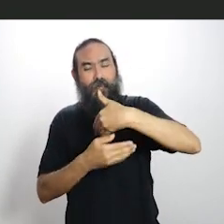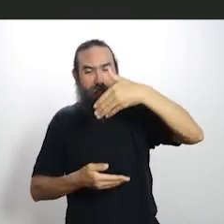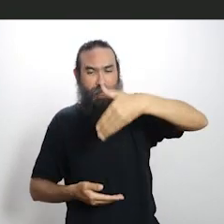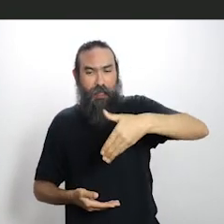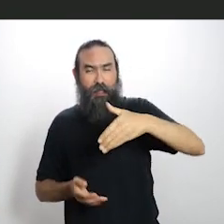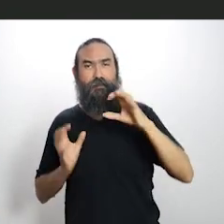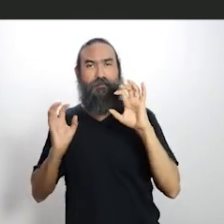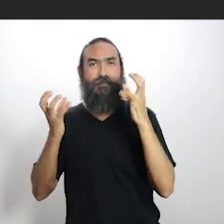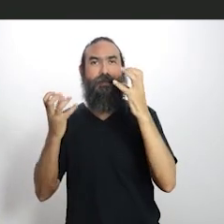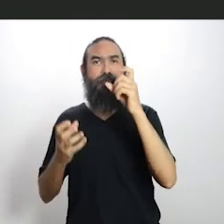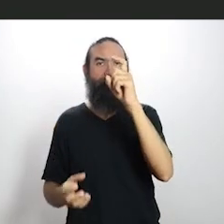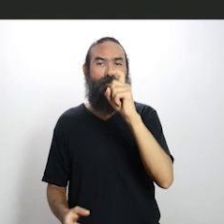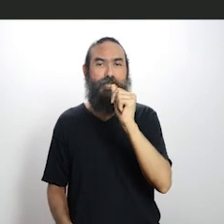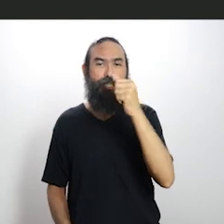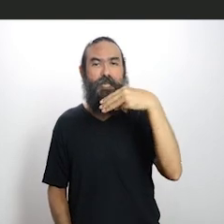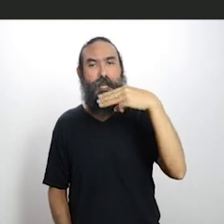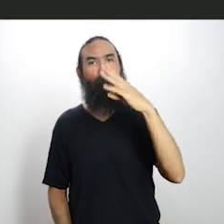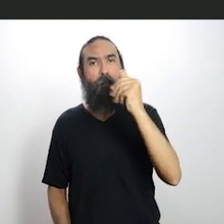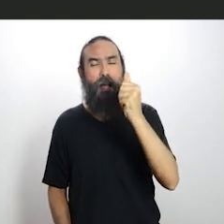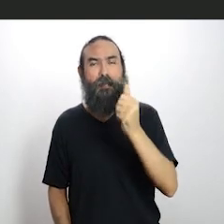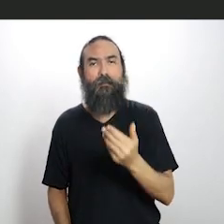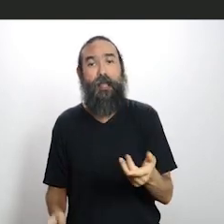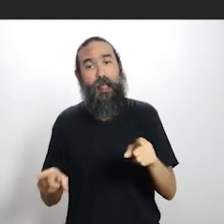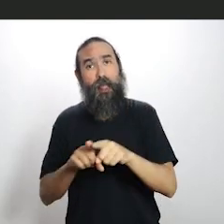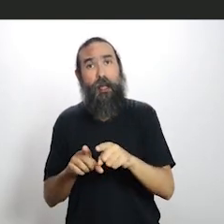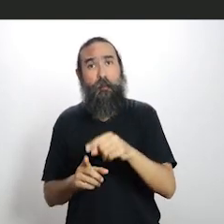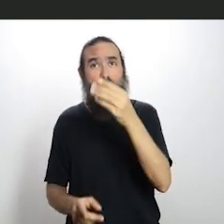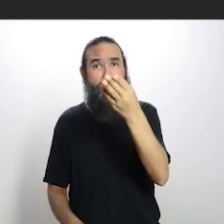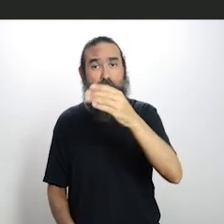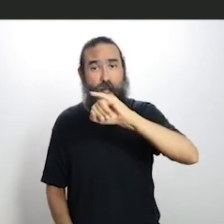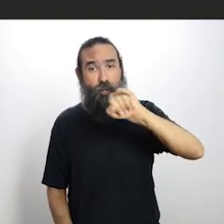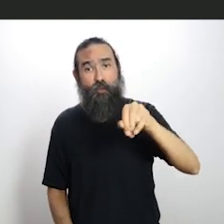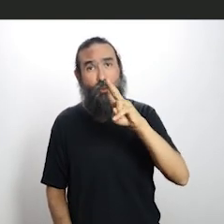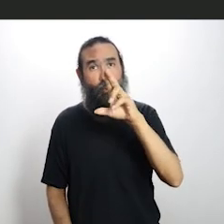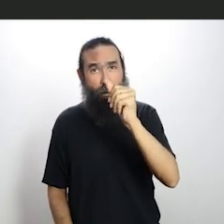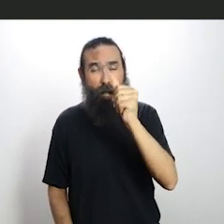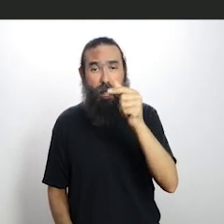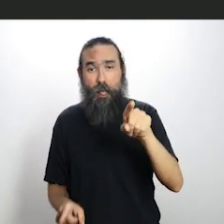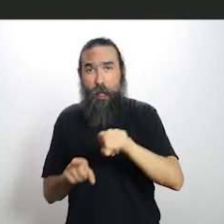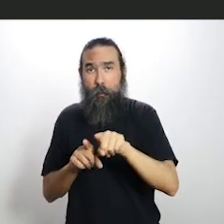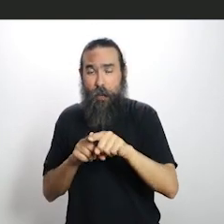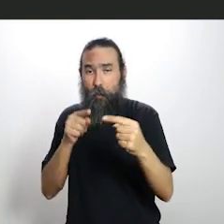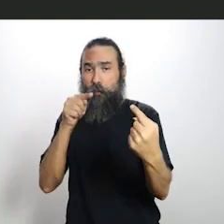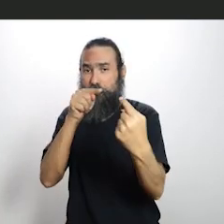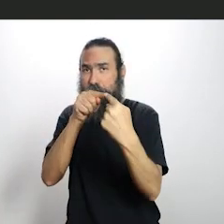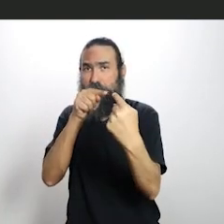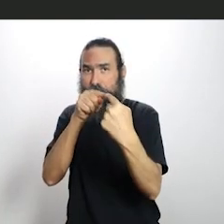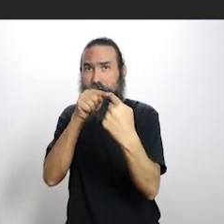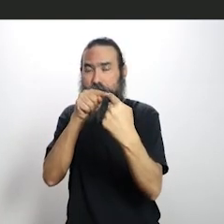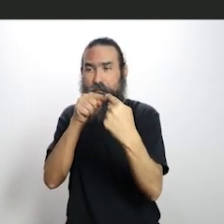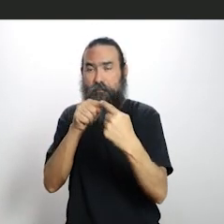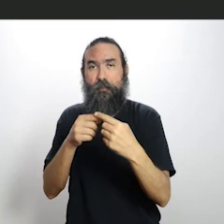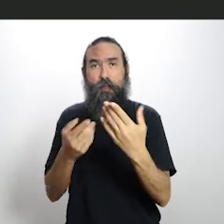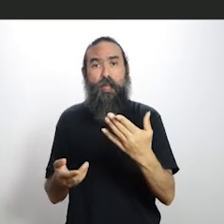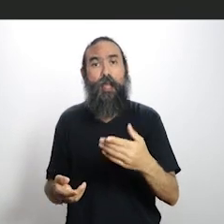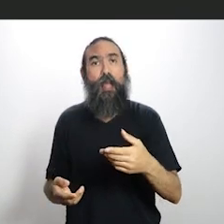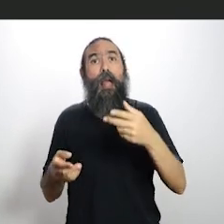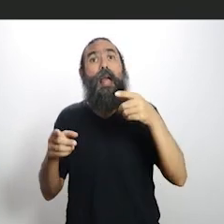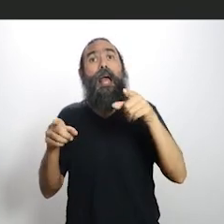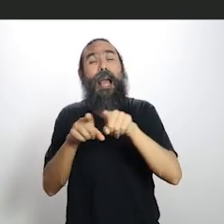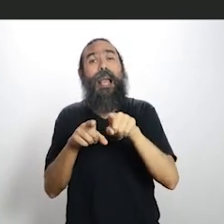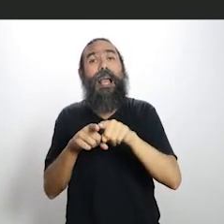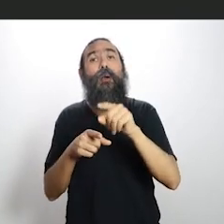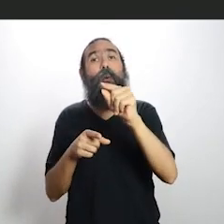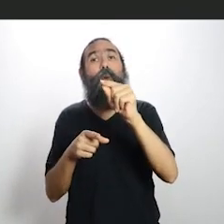encontros né principalmente através do meu amigo de caminhada sangriou Santini né Alexandre Santini